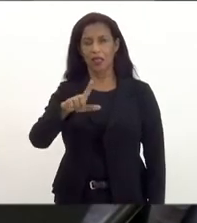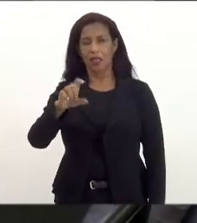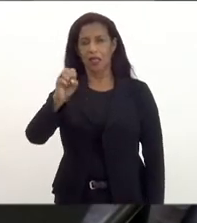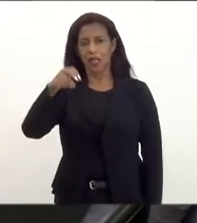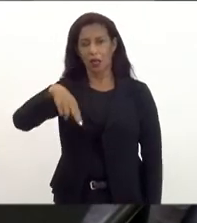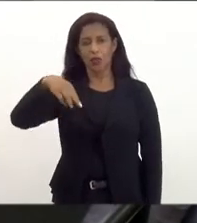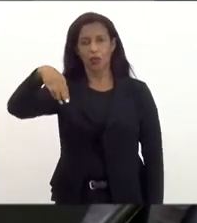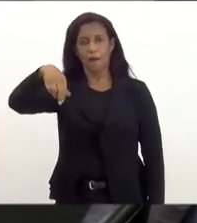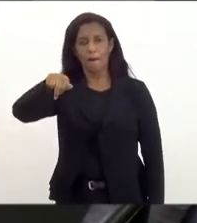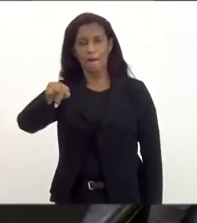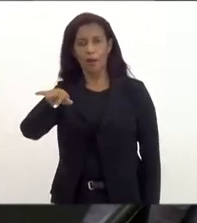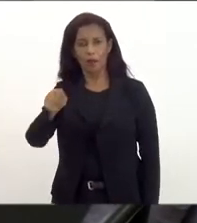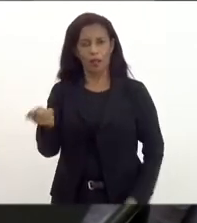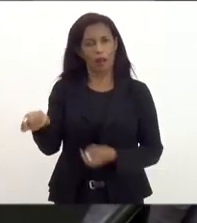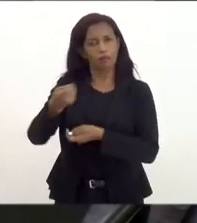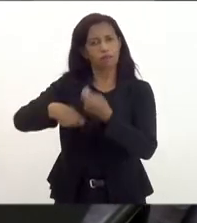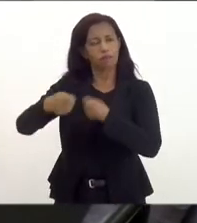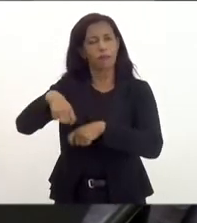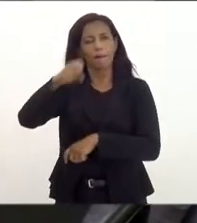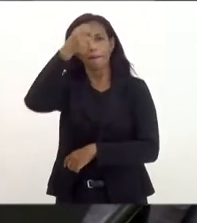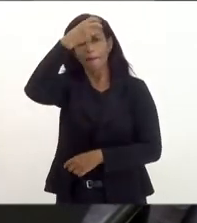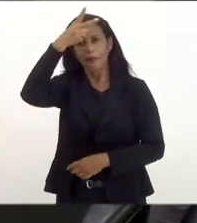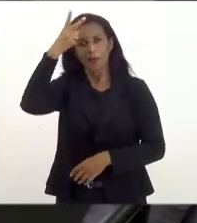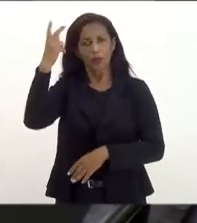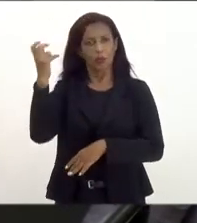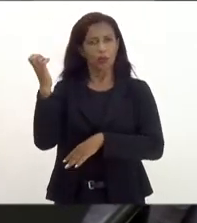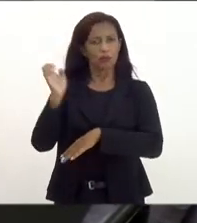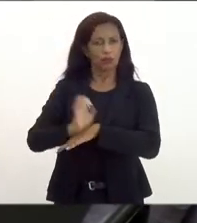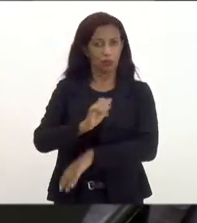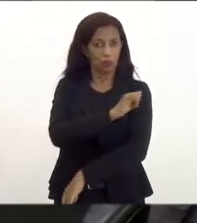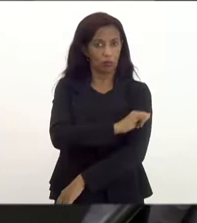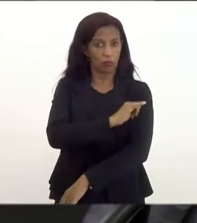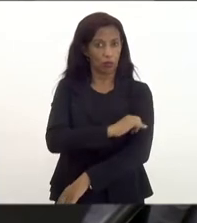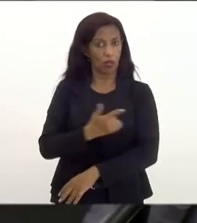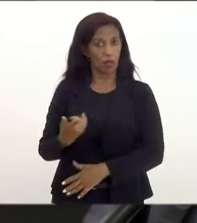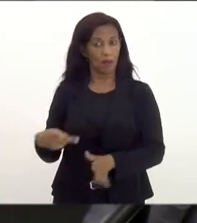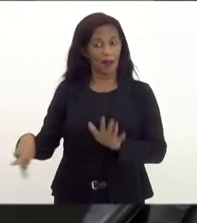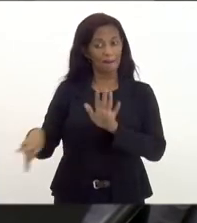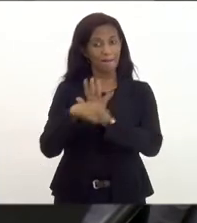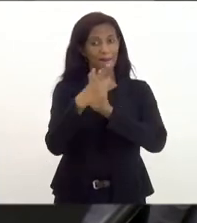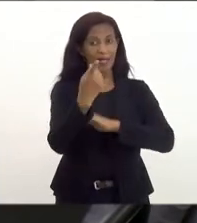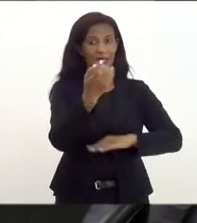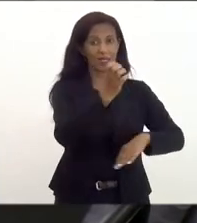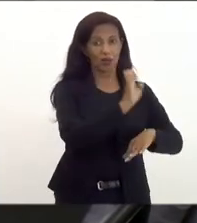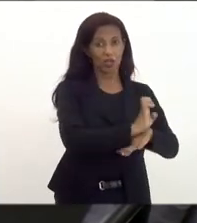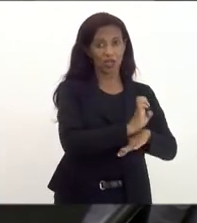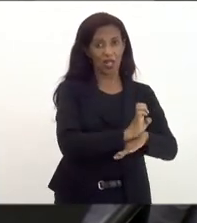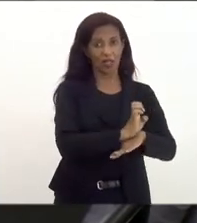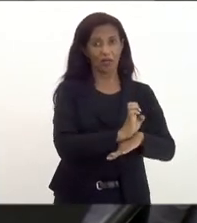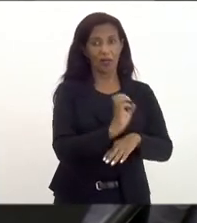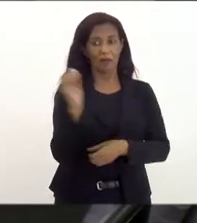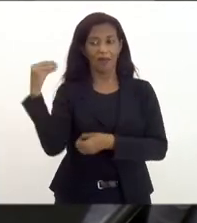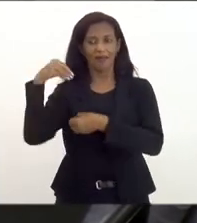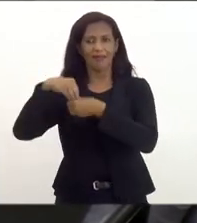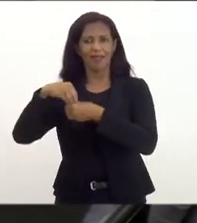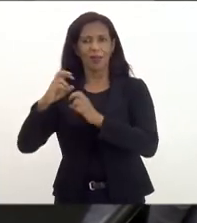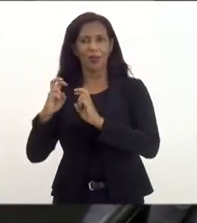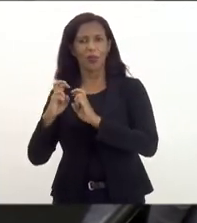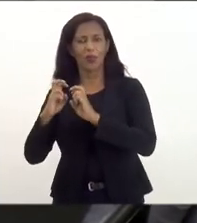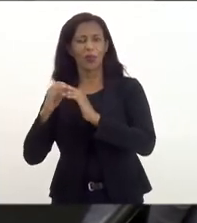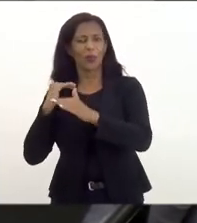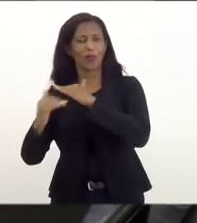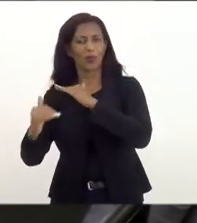administrado pela Prefeitura do Rio de Janeiro ela é do estado e consta dentro da Conceição do metrô atual